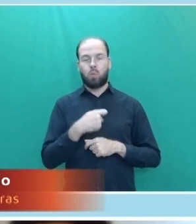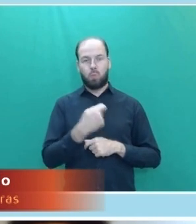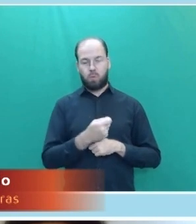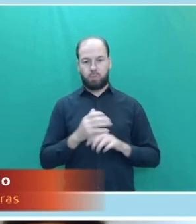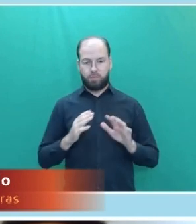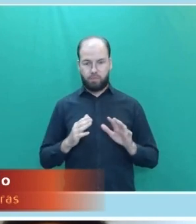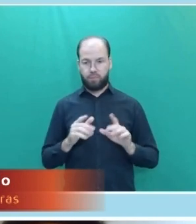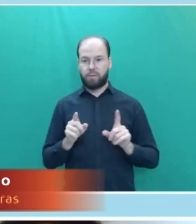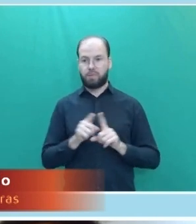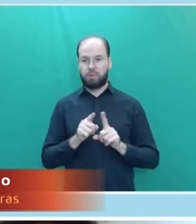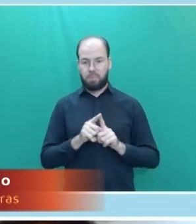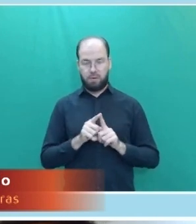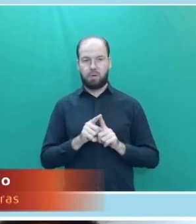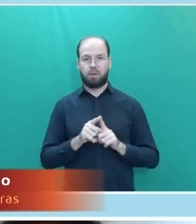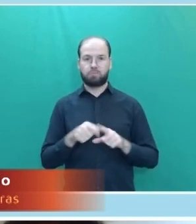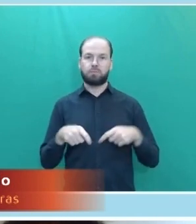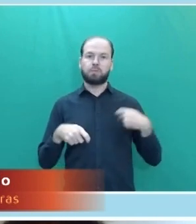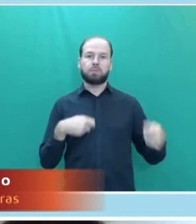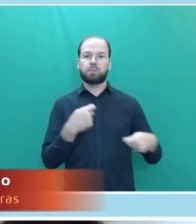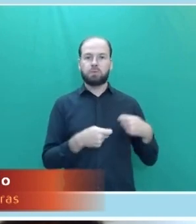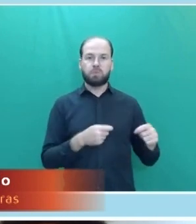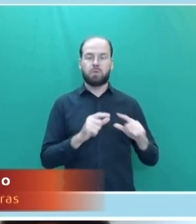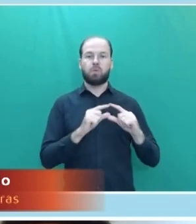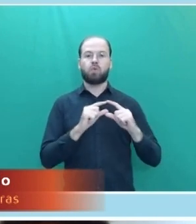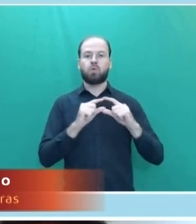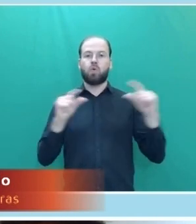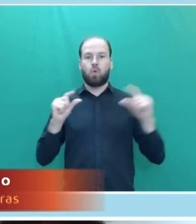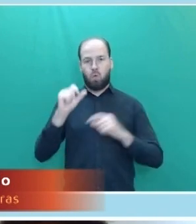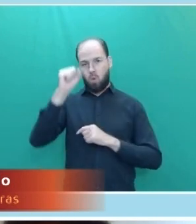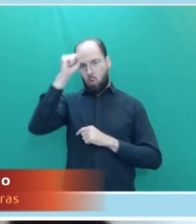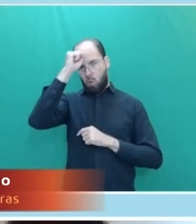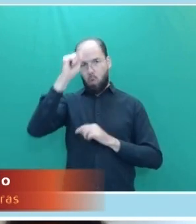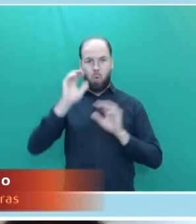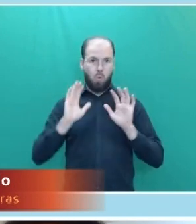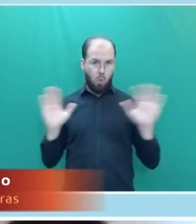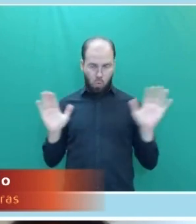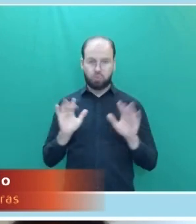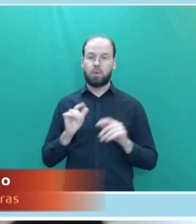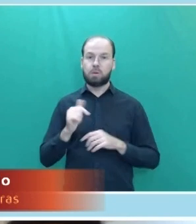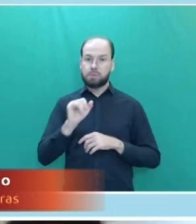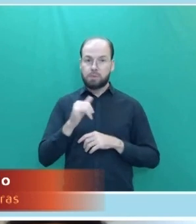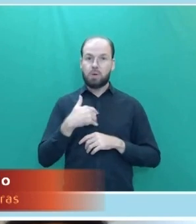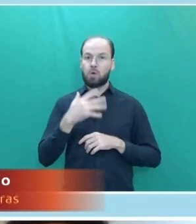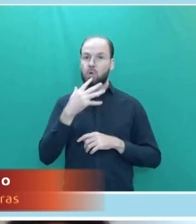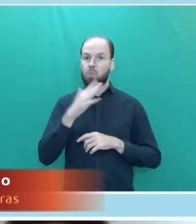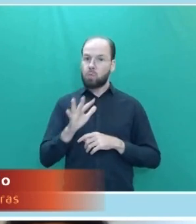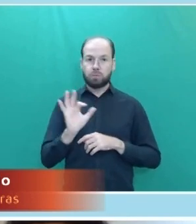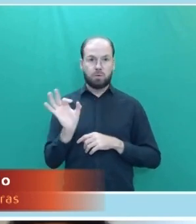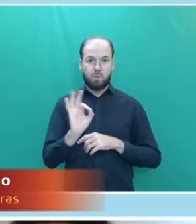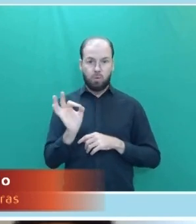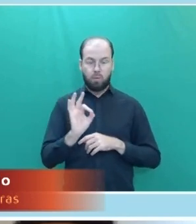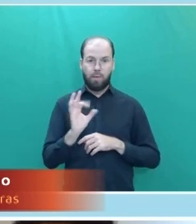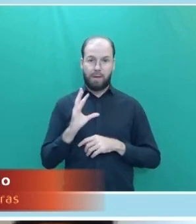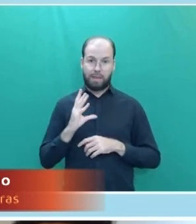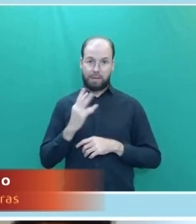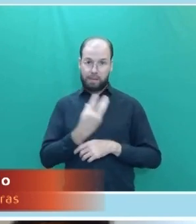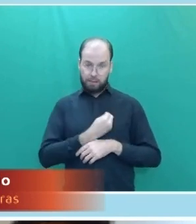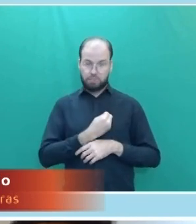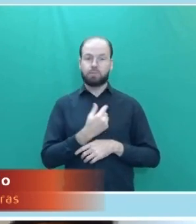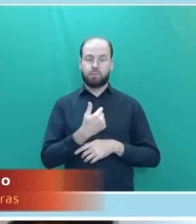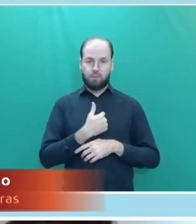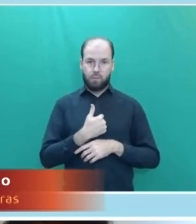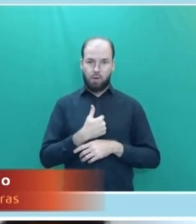ou uma fetichização. Porque se eu não conheço, né, nenhuma pessoa trans, e eu escrevo sobre uma